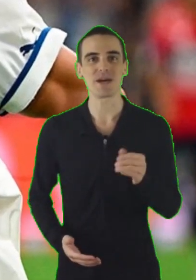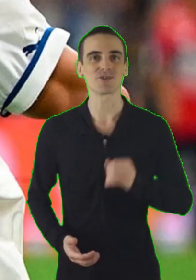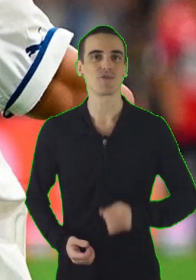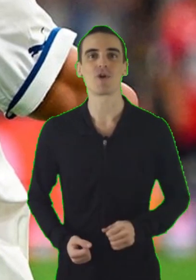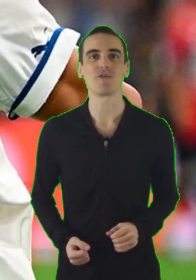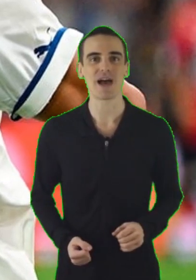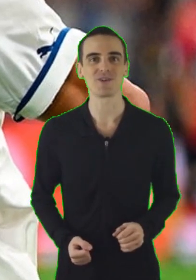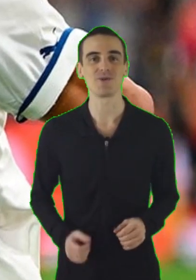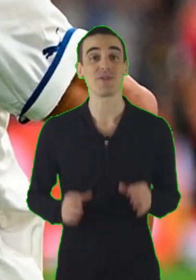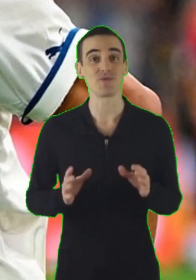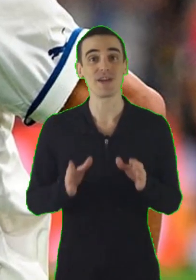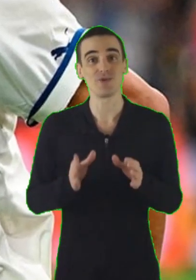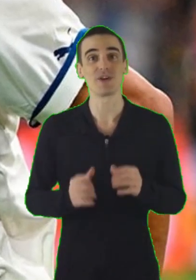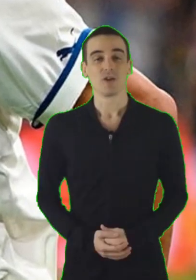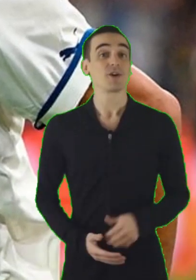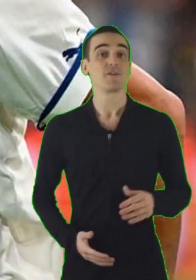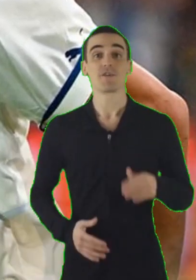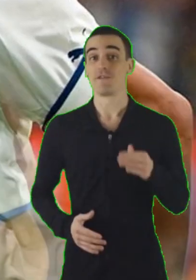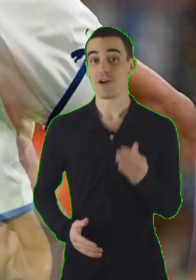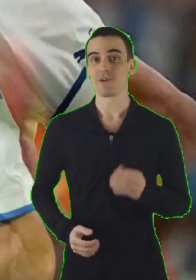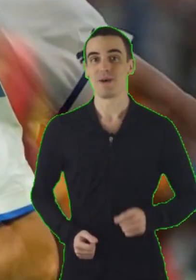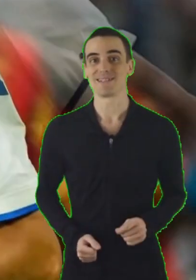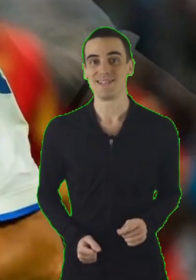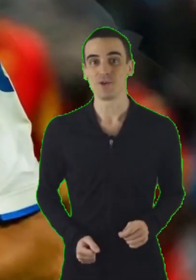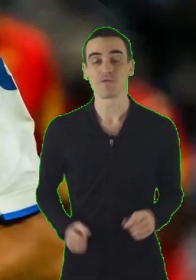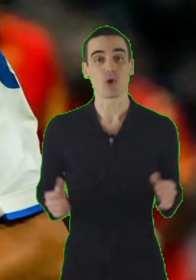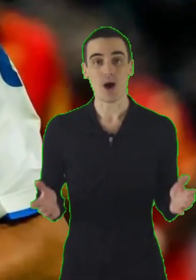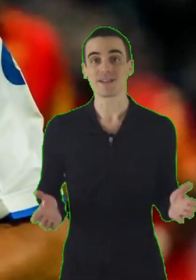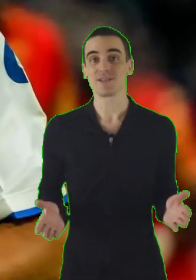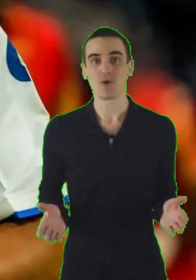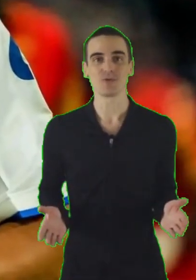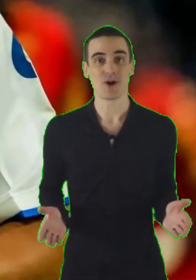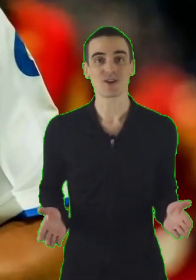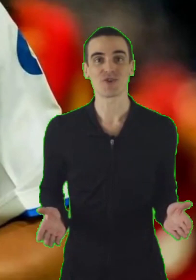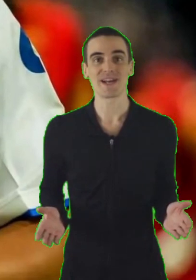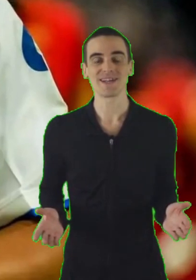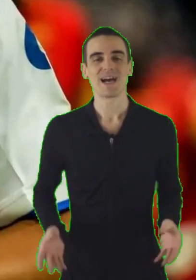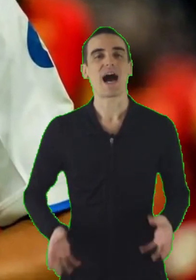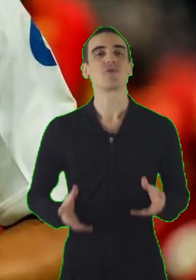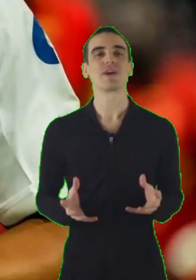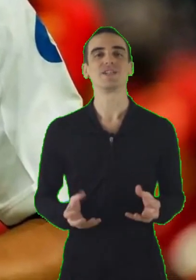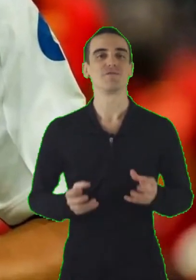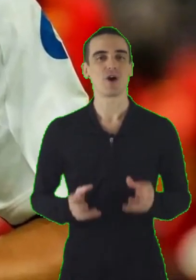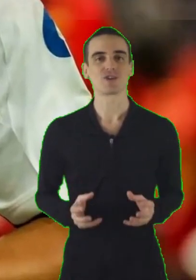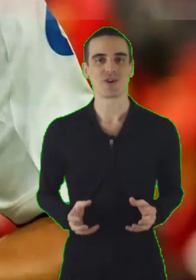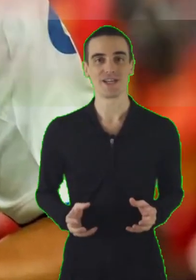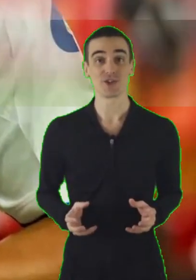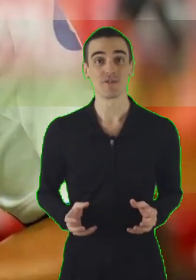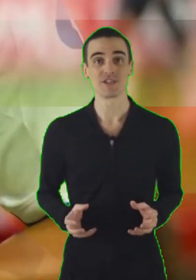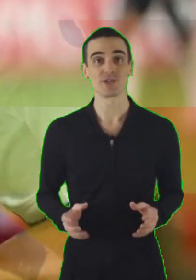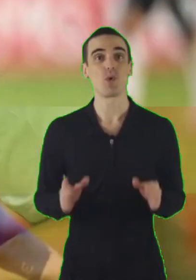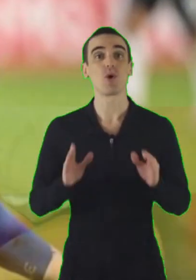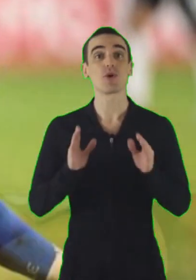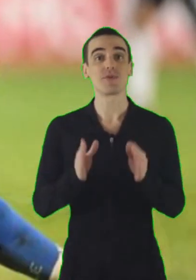de um atleta do calibre de Sánchez não só acrescentaria qualidade ao elenco celeste, mas também traria uma presença inspiradora aos treinamentos e jogos,